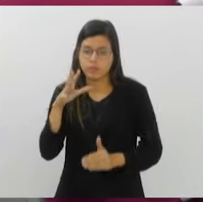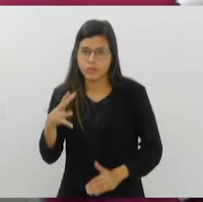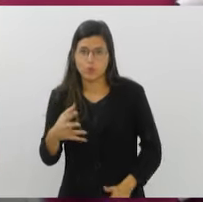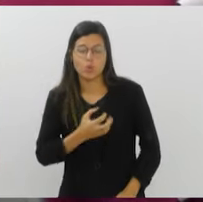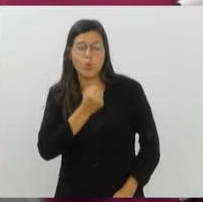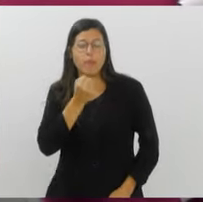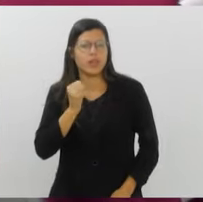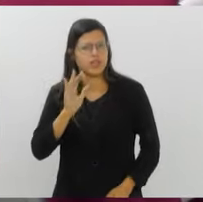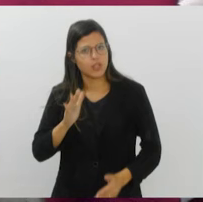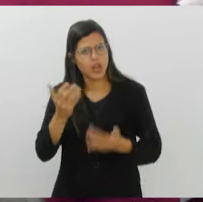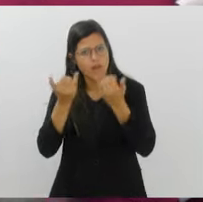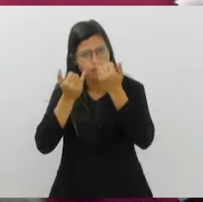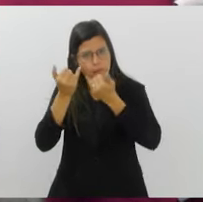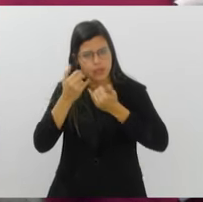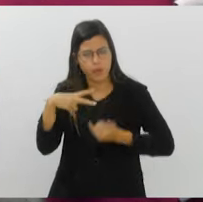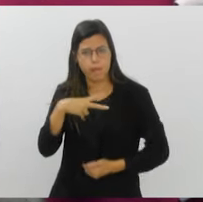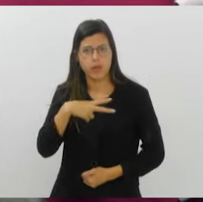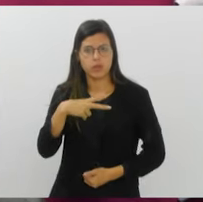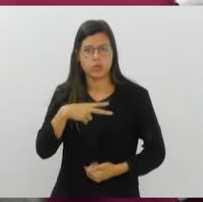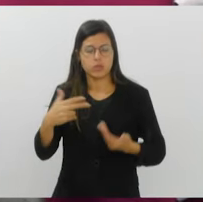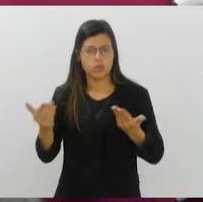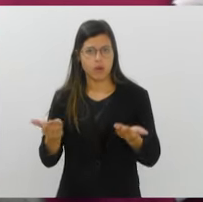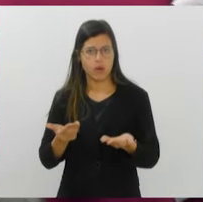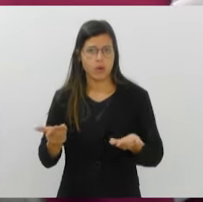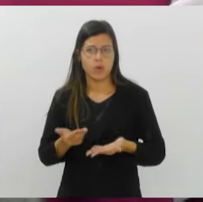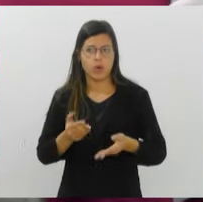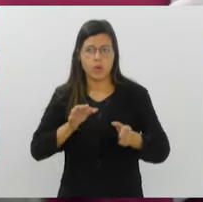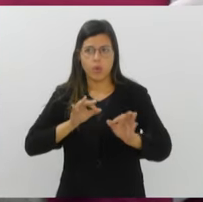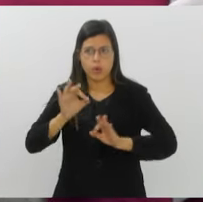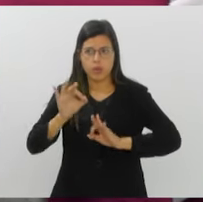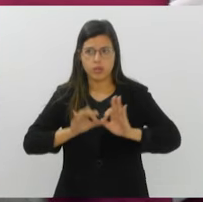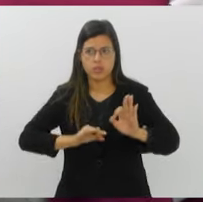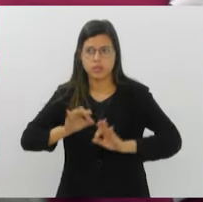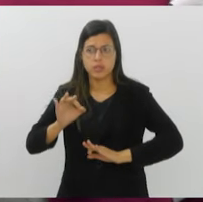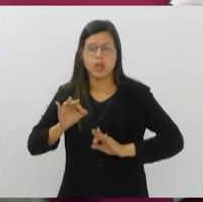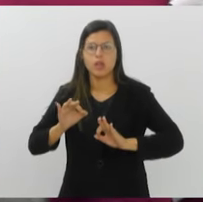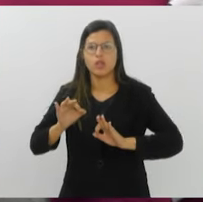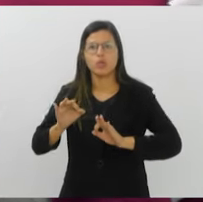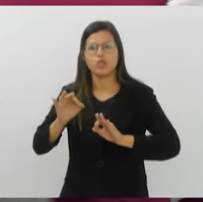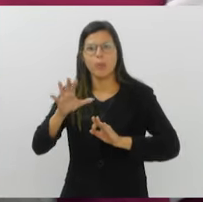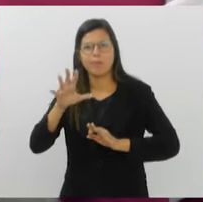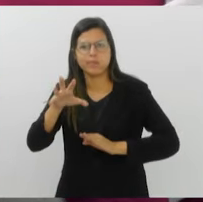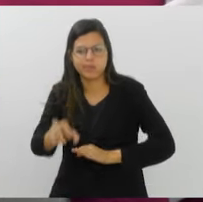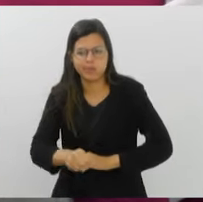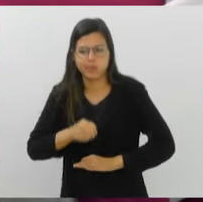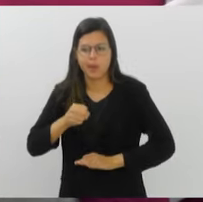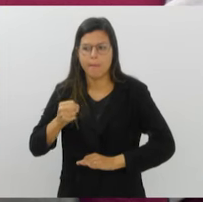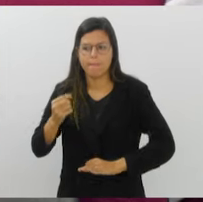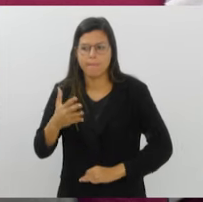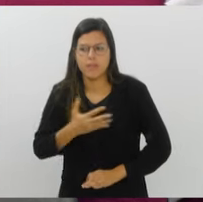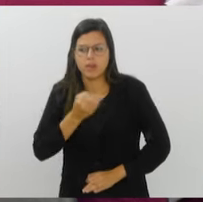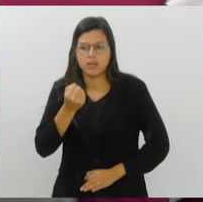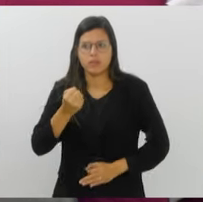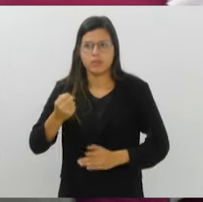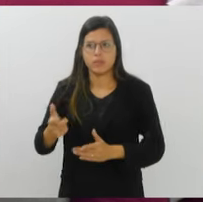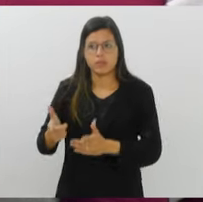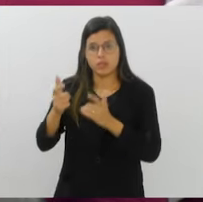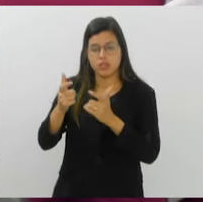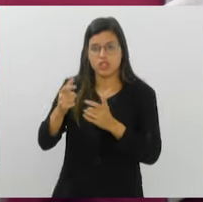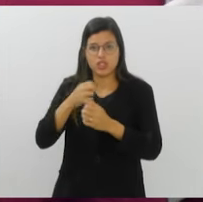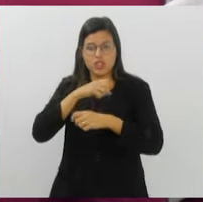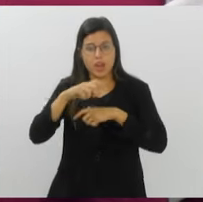dados pessoais. Agora, estou planejando te pegar totalmente desprevenida. Eu desejo te amarrar, te dopar